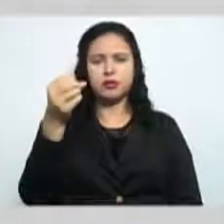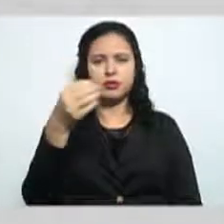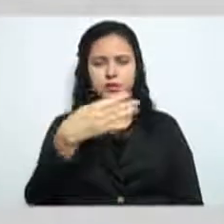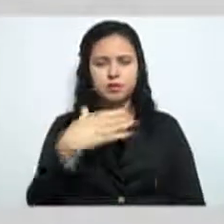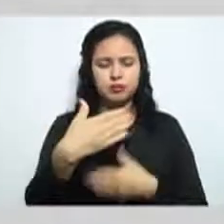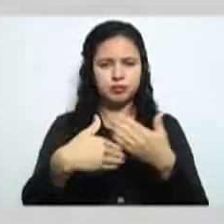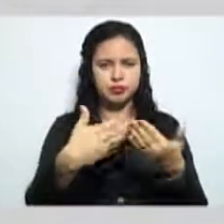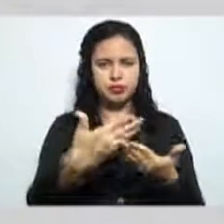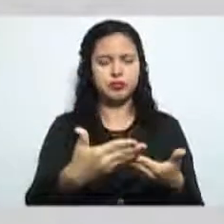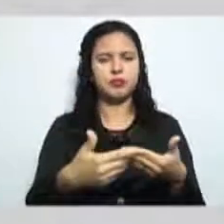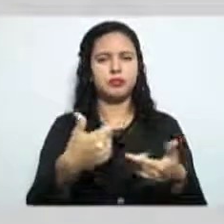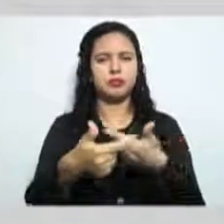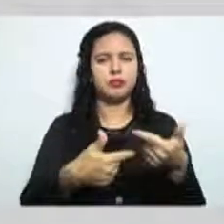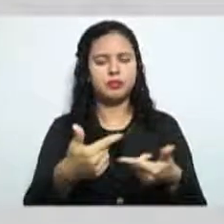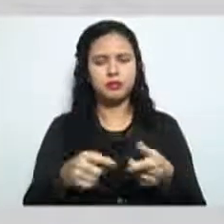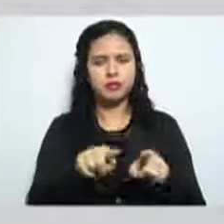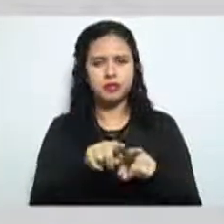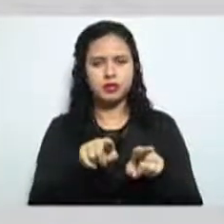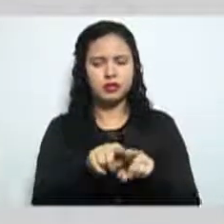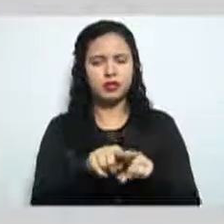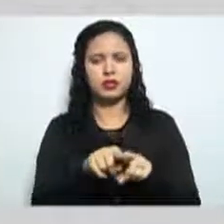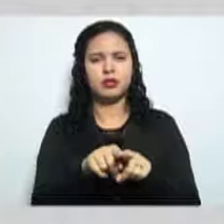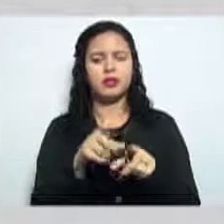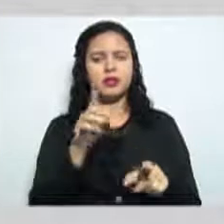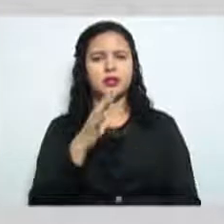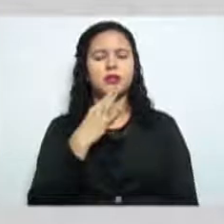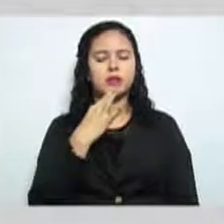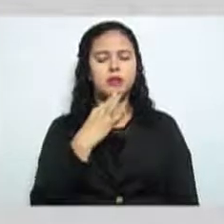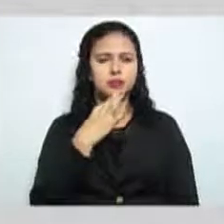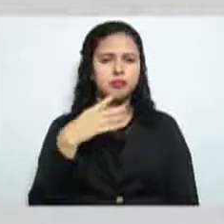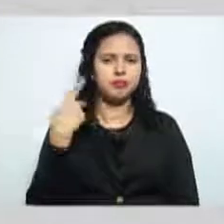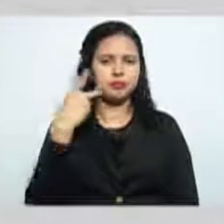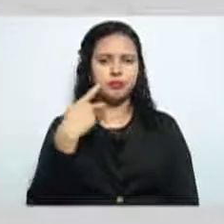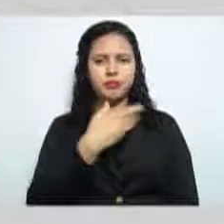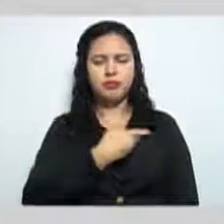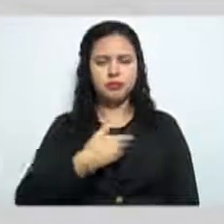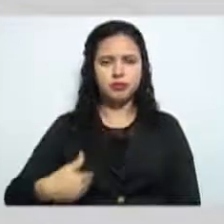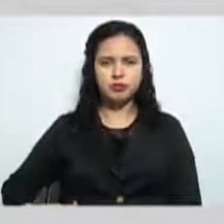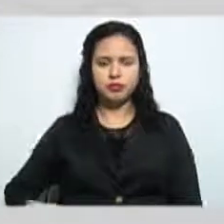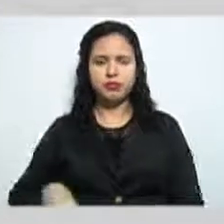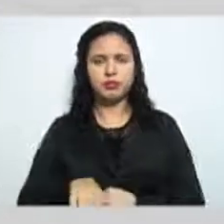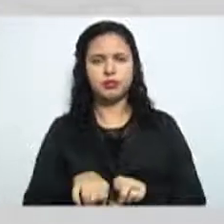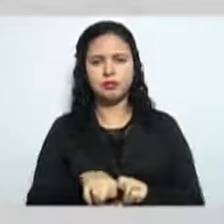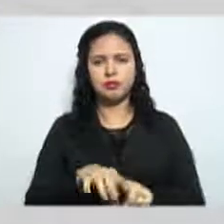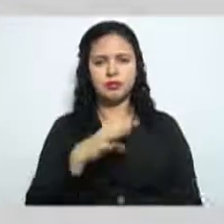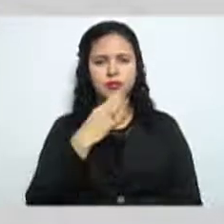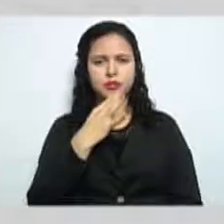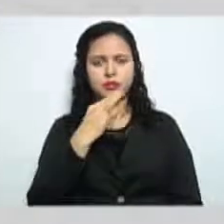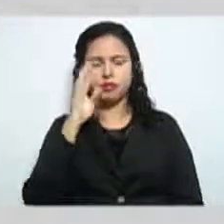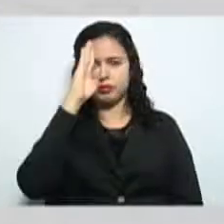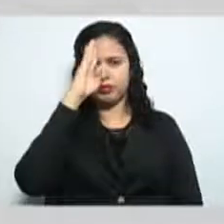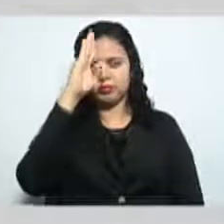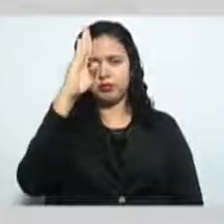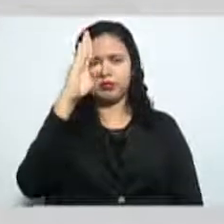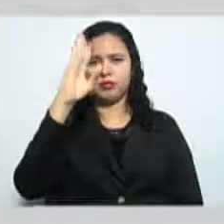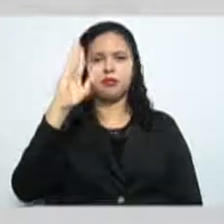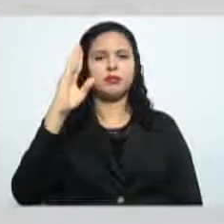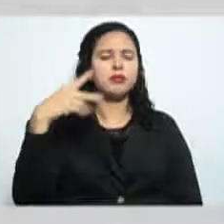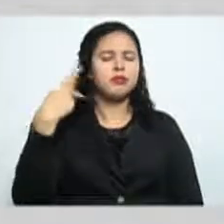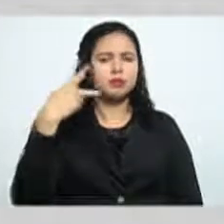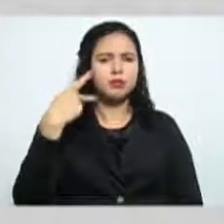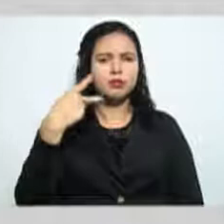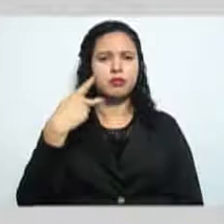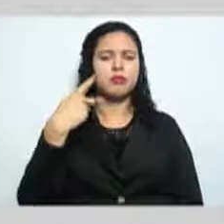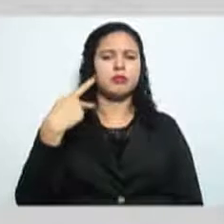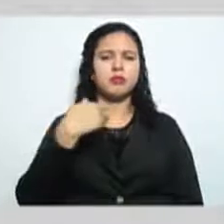processos de produção, reconhecer a política pública e conhecer as principais políticas públicas de desenvolvimento econômico regional